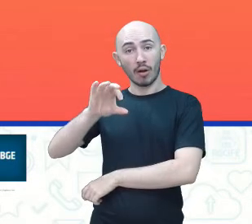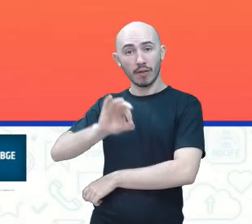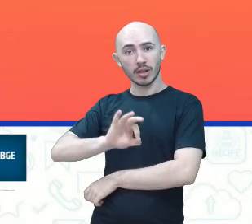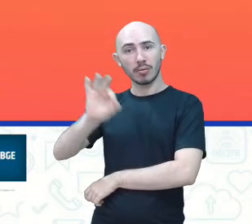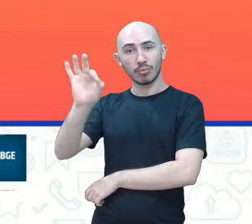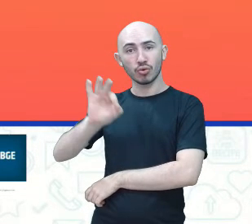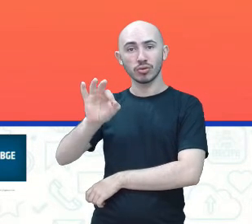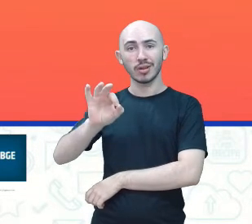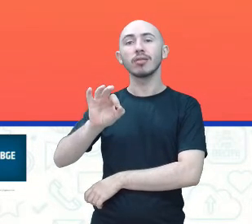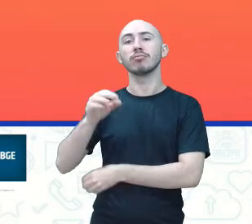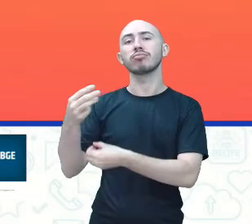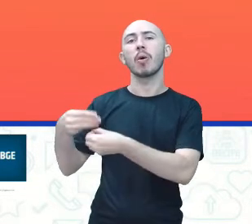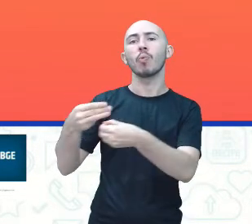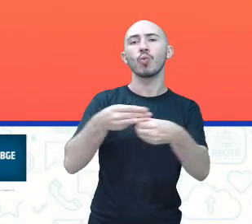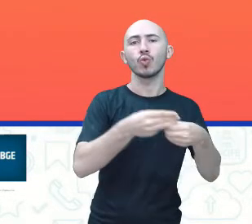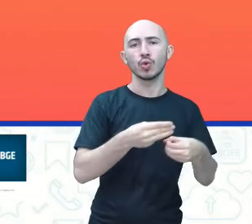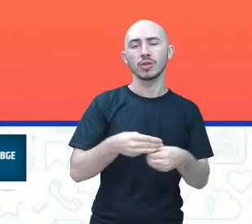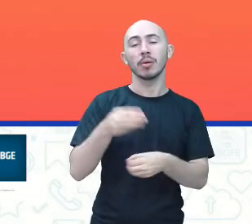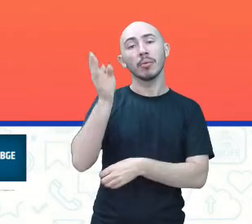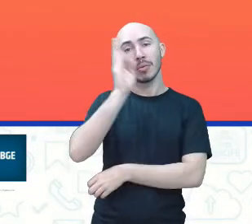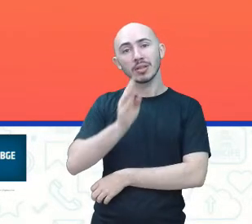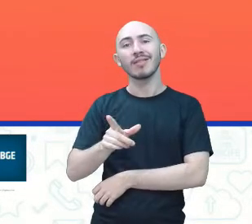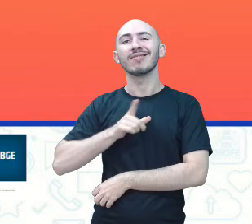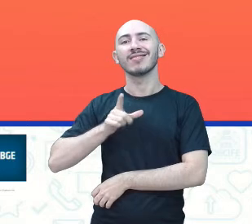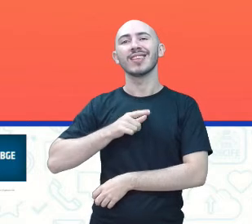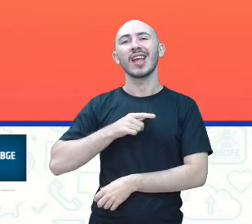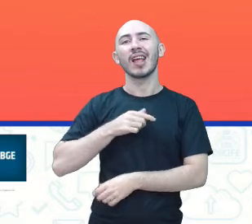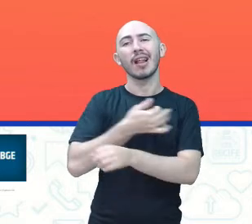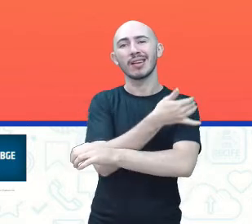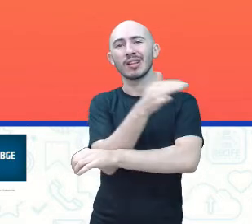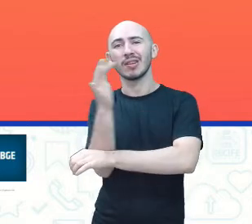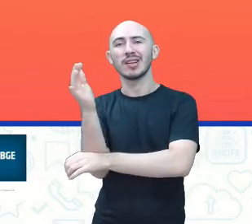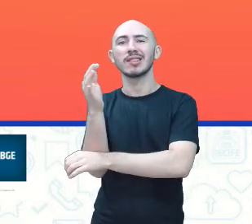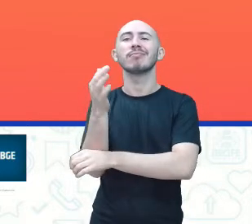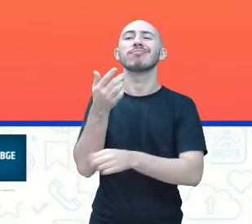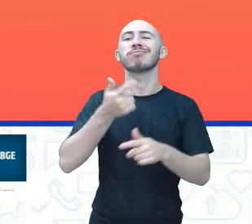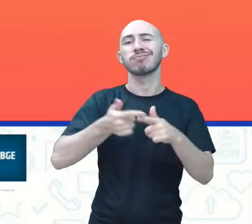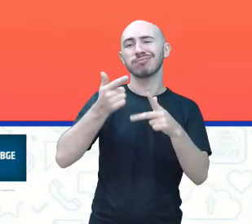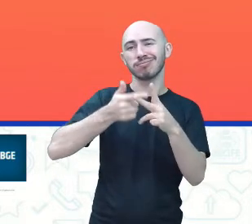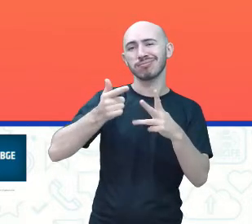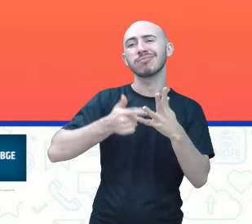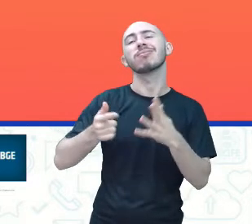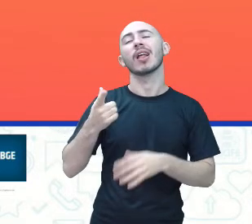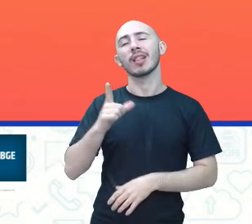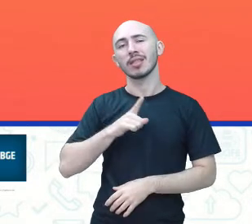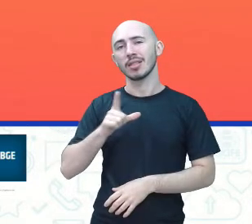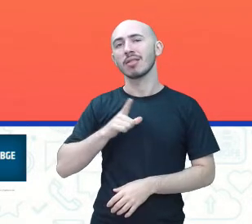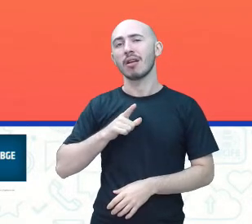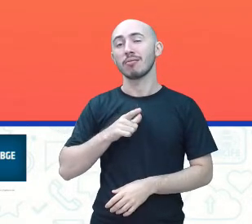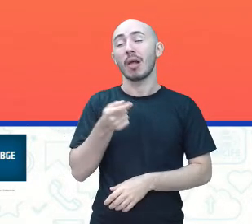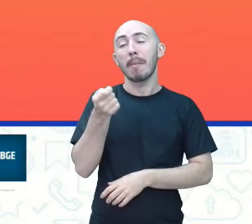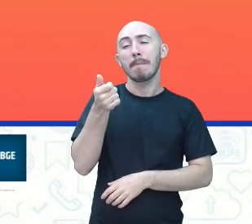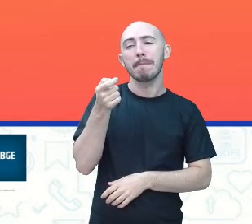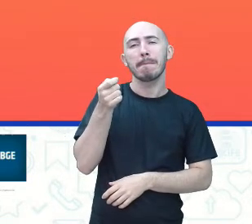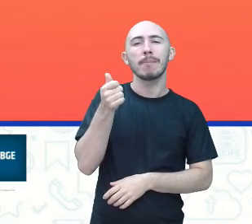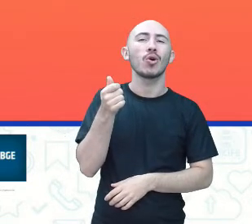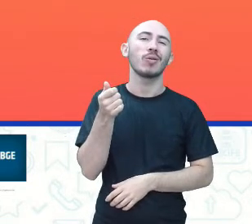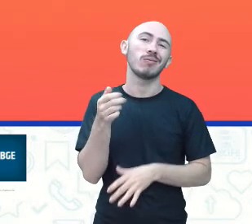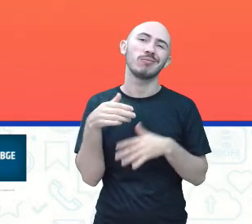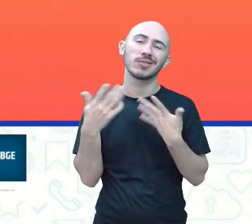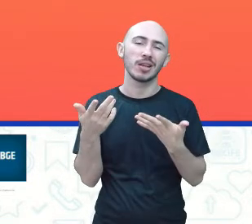dos municípios brasileiros apresentam problemas ambientais. Então, vejam, são poucos que estão fora, não é